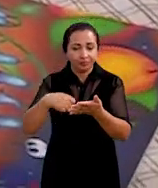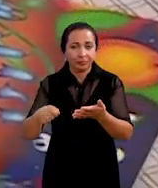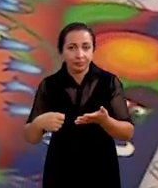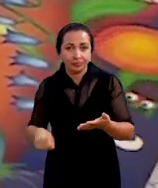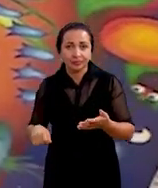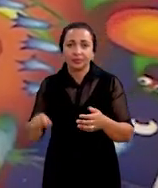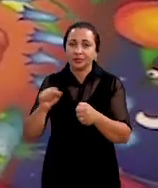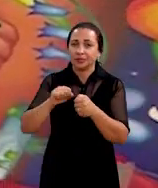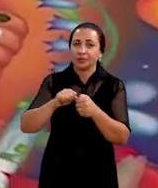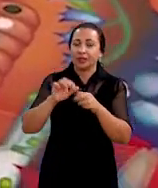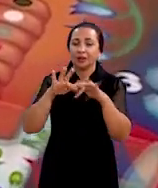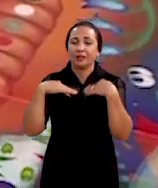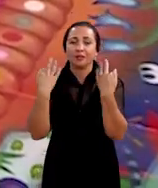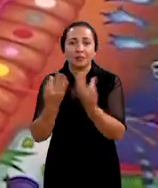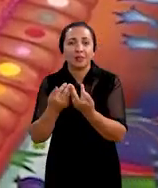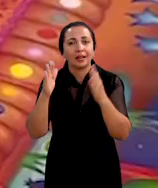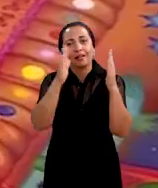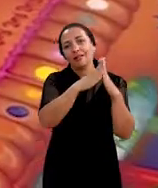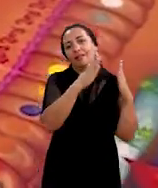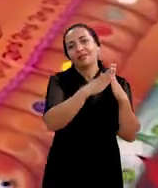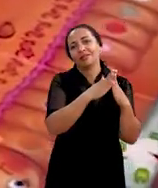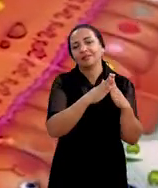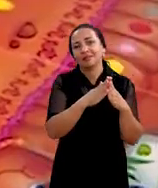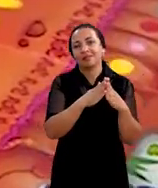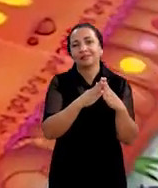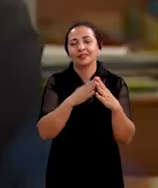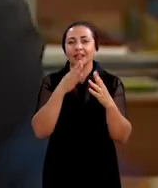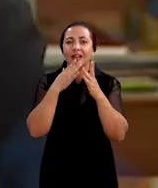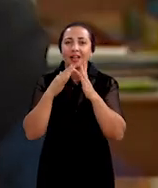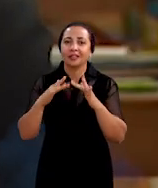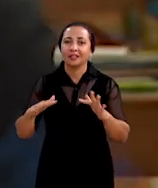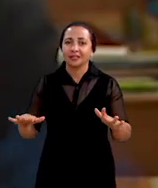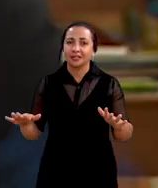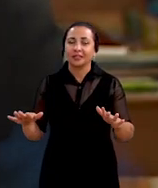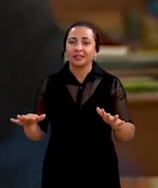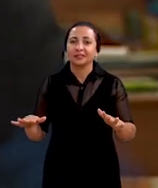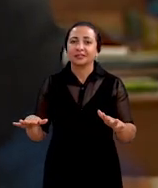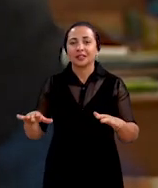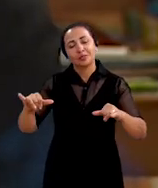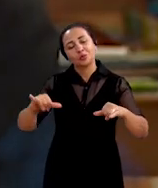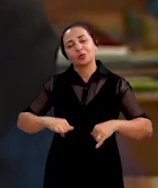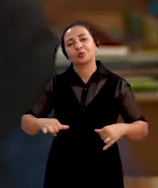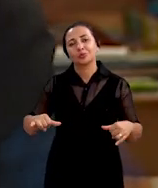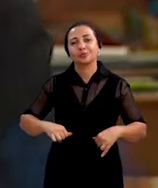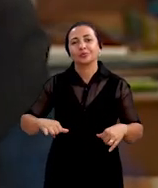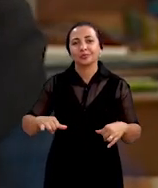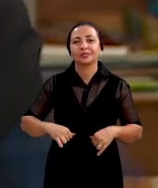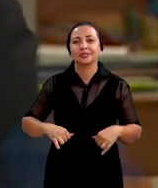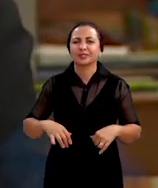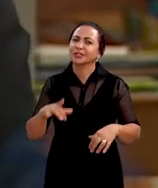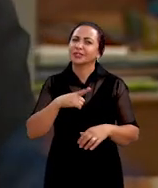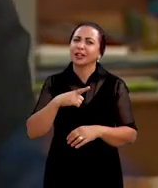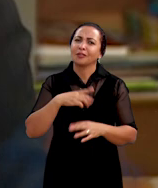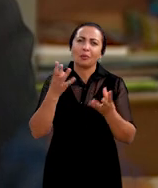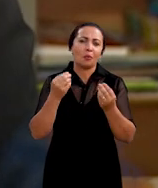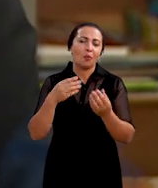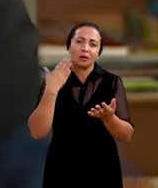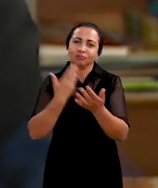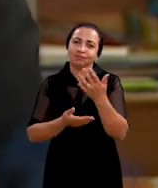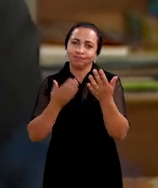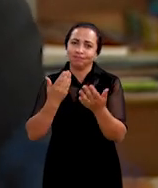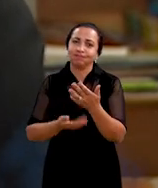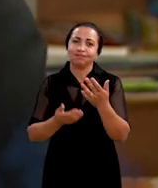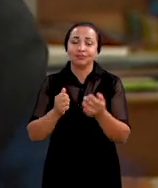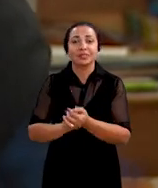leitura e escrita realizadas pelas famílias em casa. As crianças, elas sofreram, né?